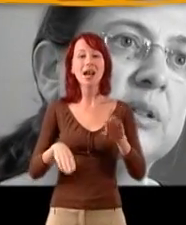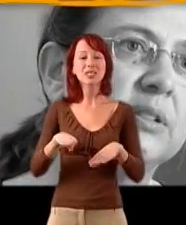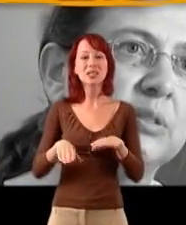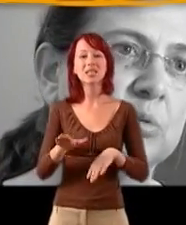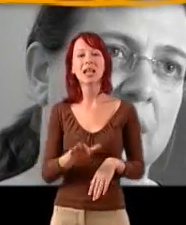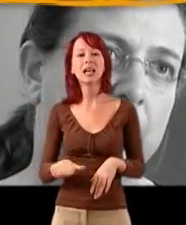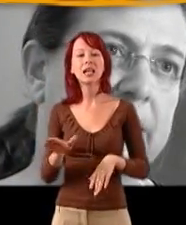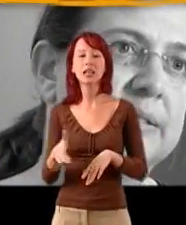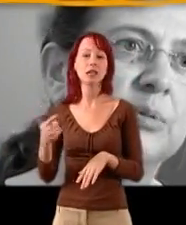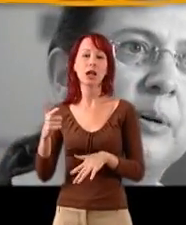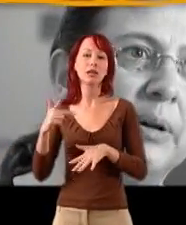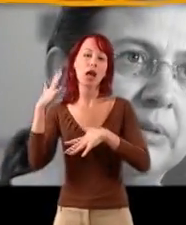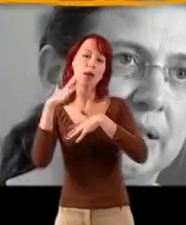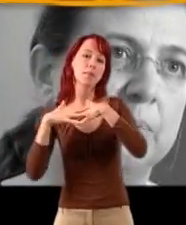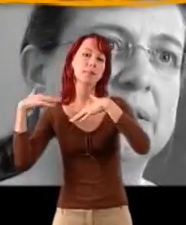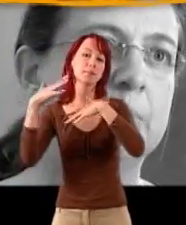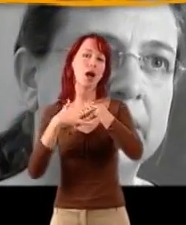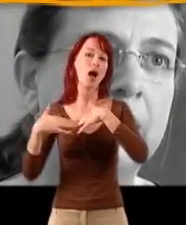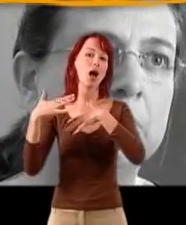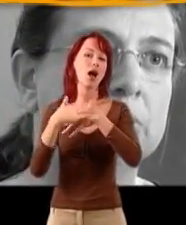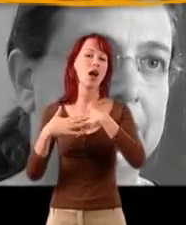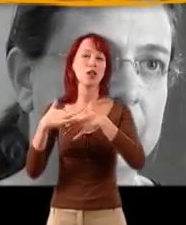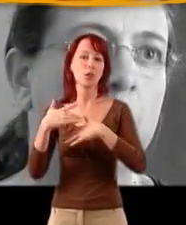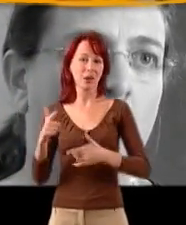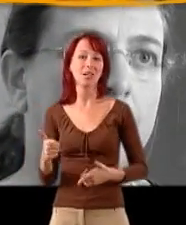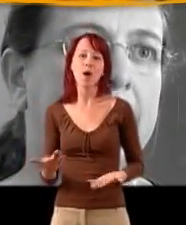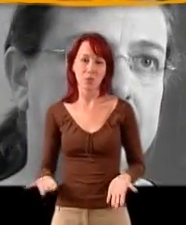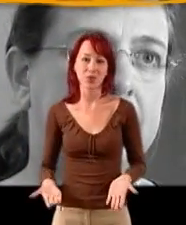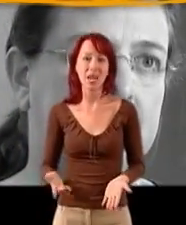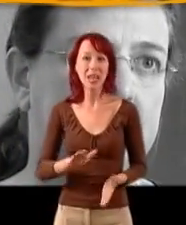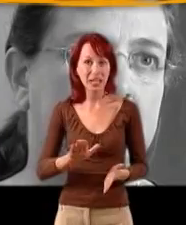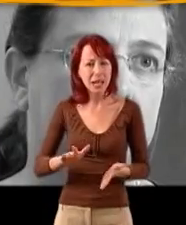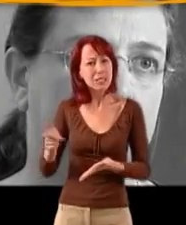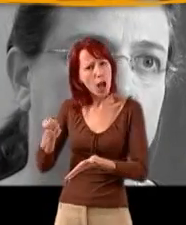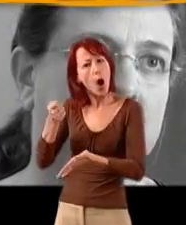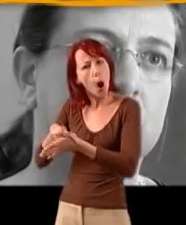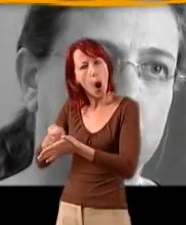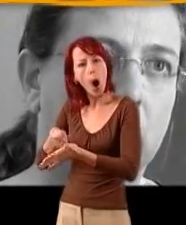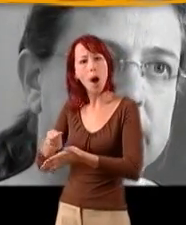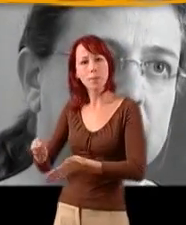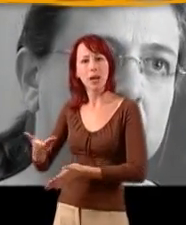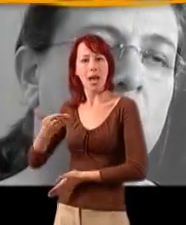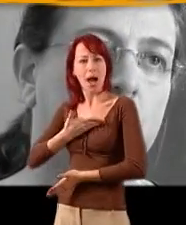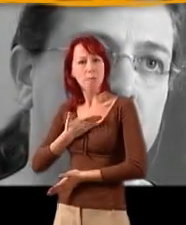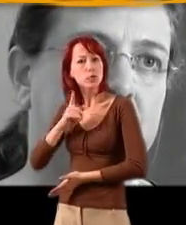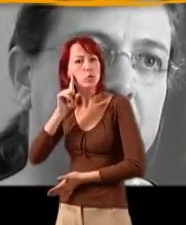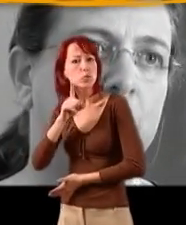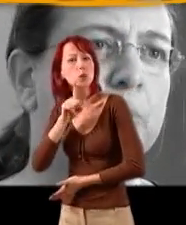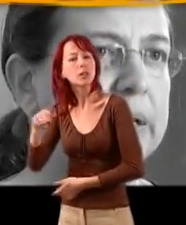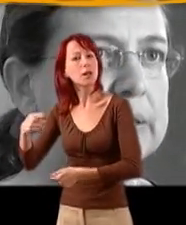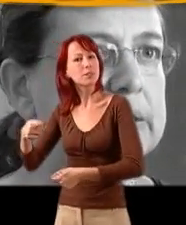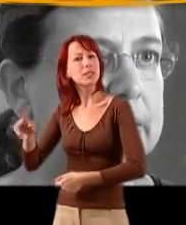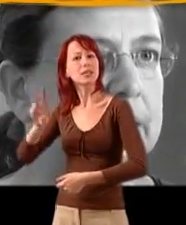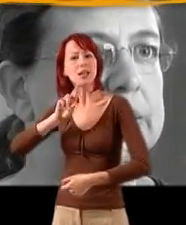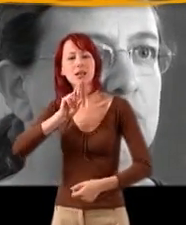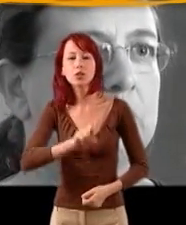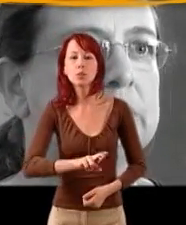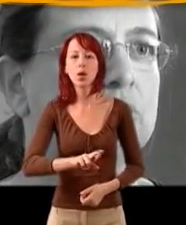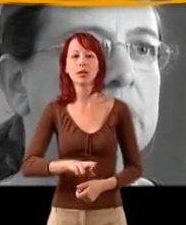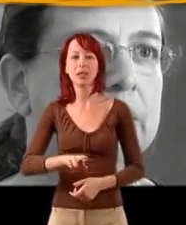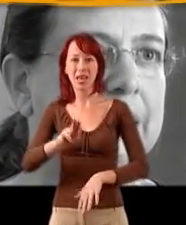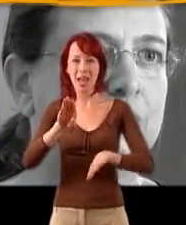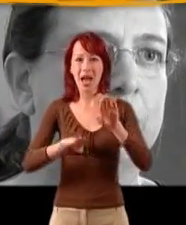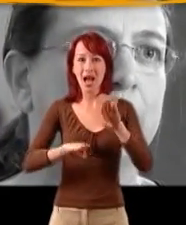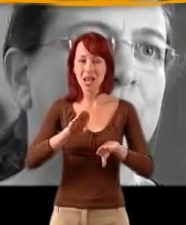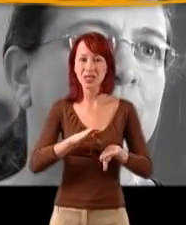ficar mimando, passando a mão na cabeça uma da outra, elas vão cobrar dele uma resposta, um comportamento, por mais que eles até sejam,